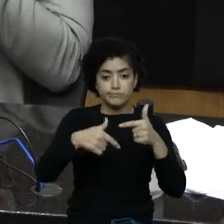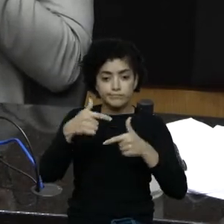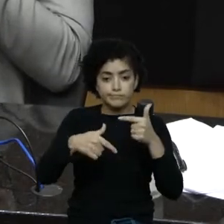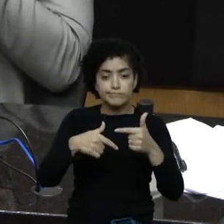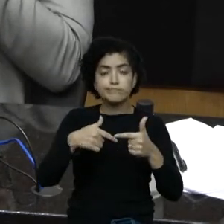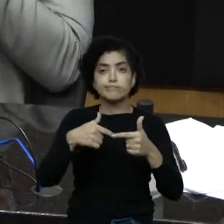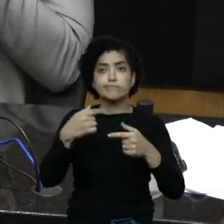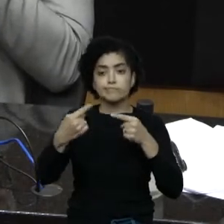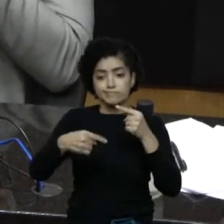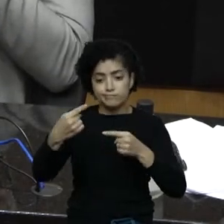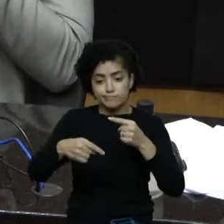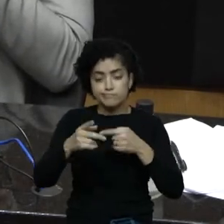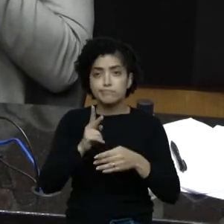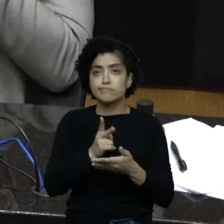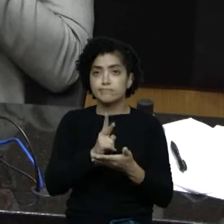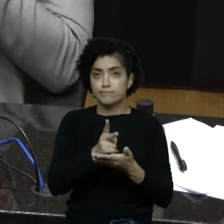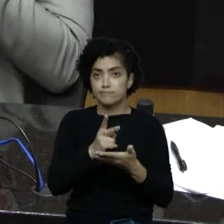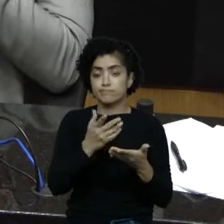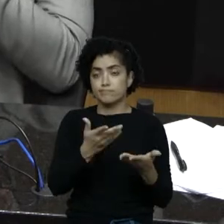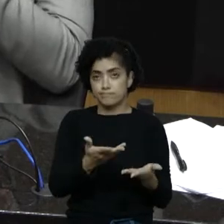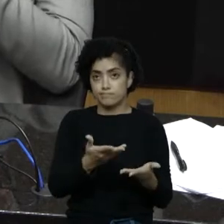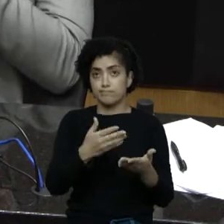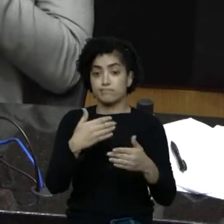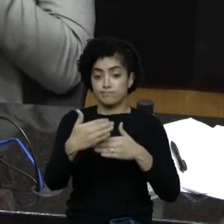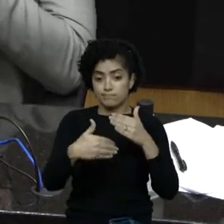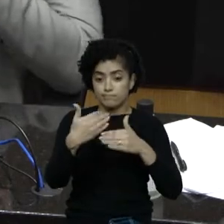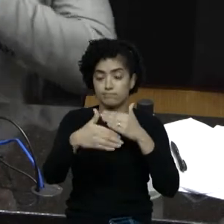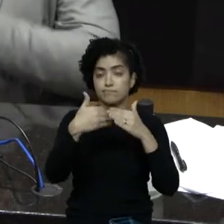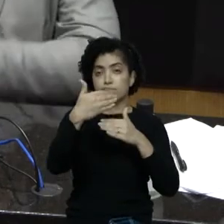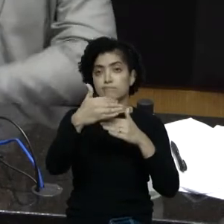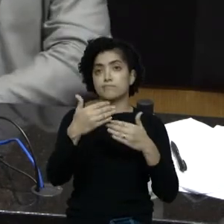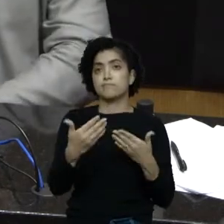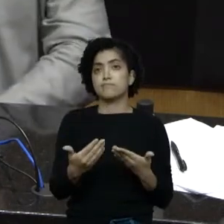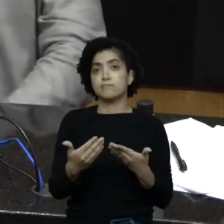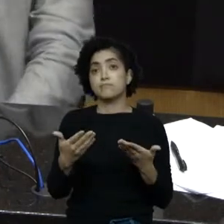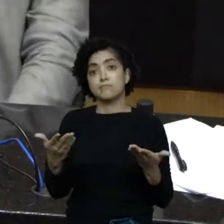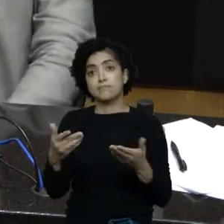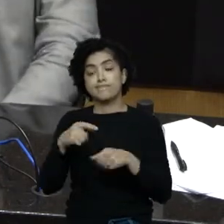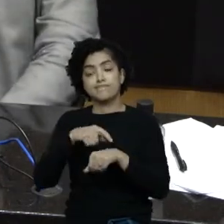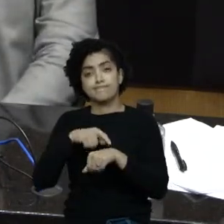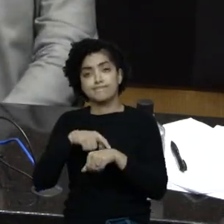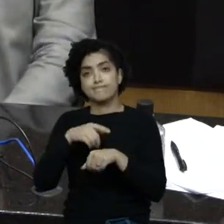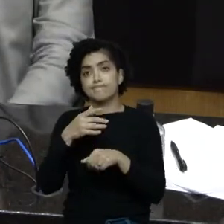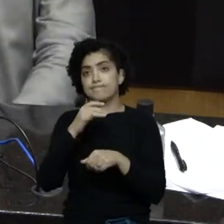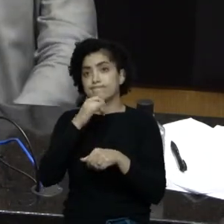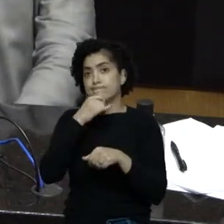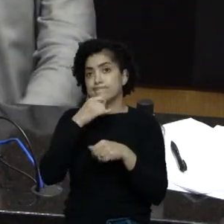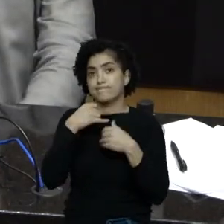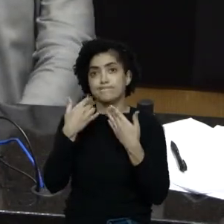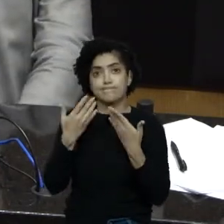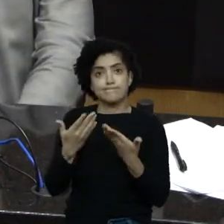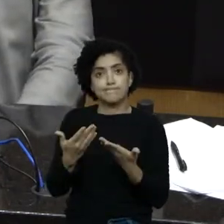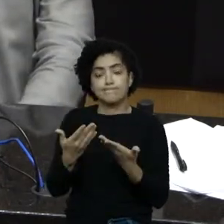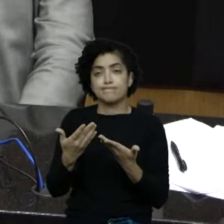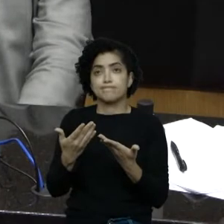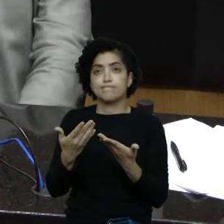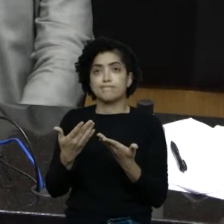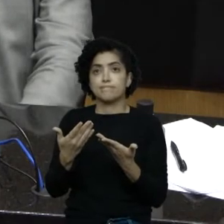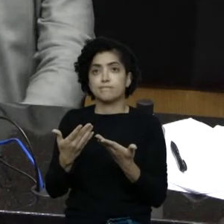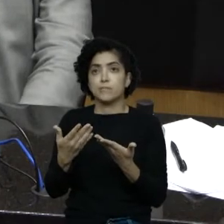discutindo essa questão com setor para evoluir então no momento infelizmente não é possível